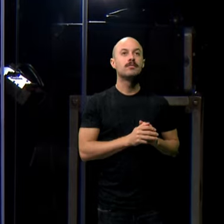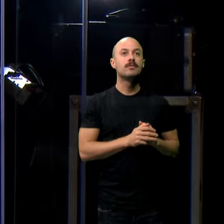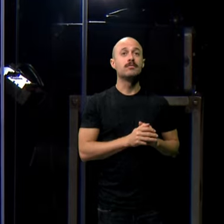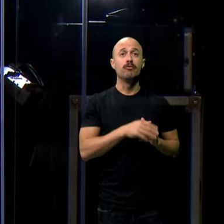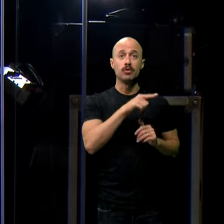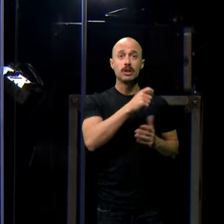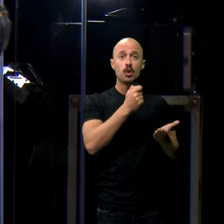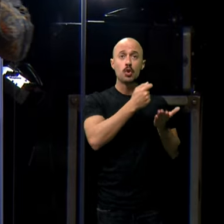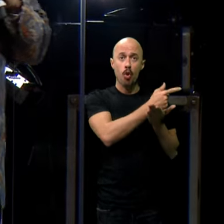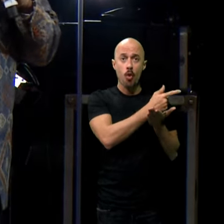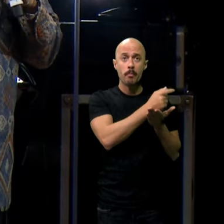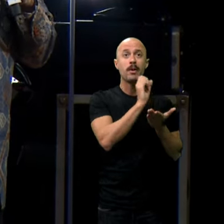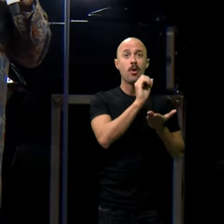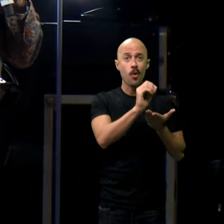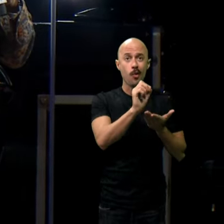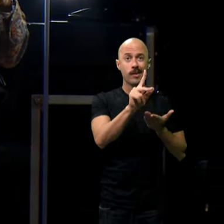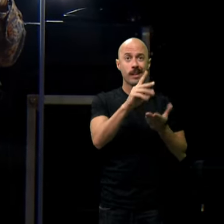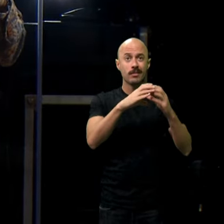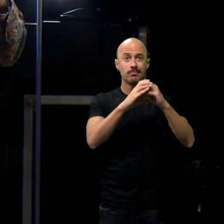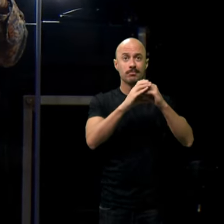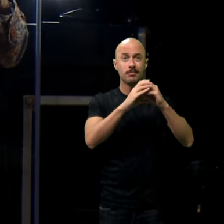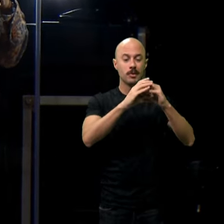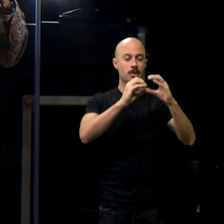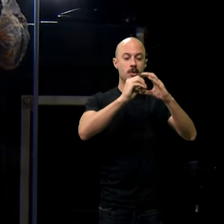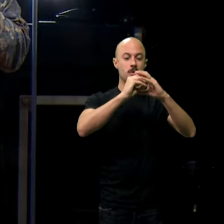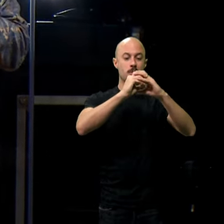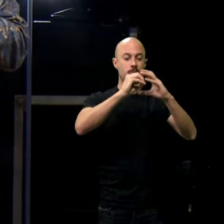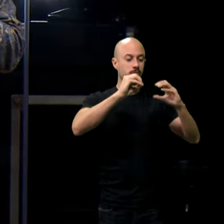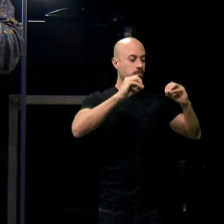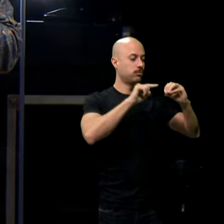e é bom para você.